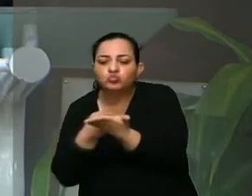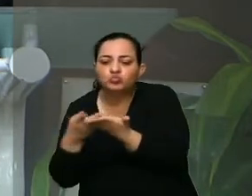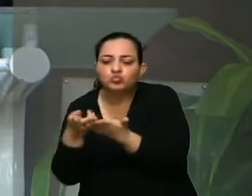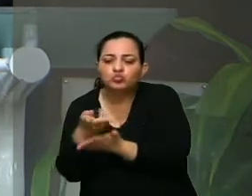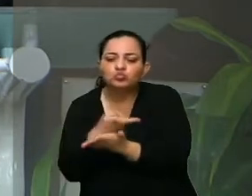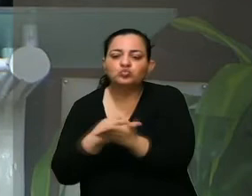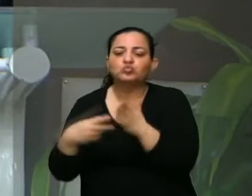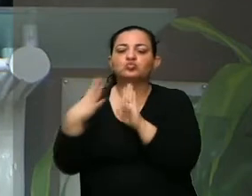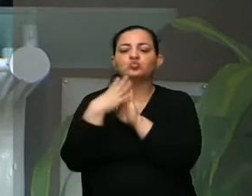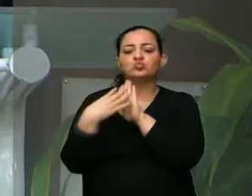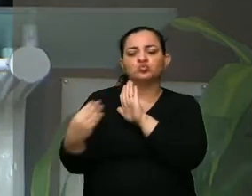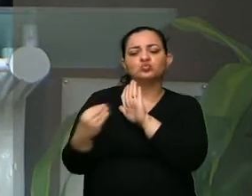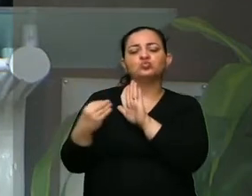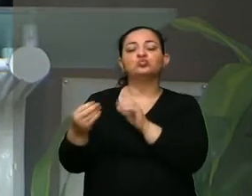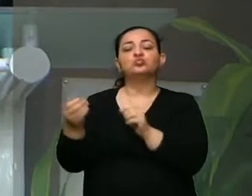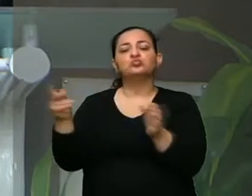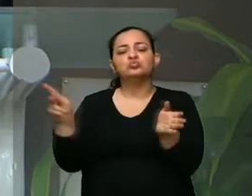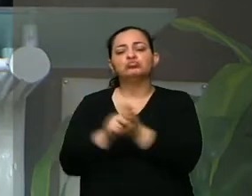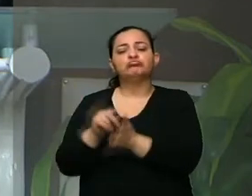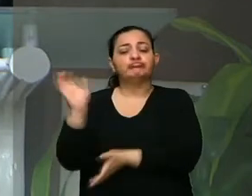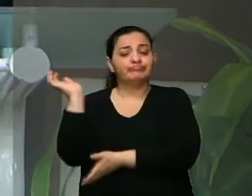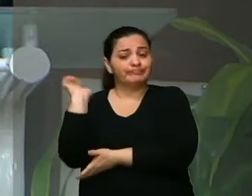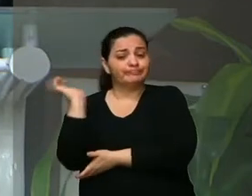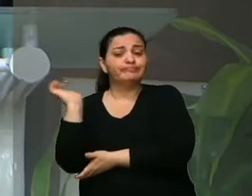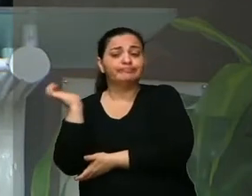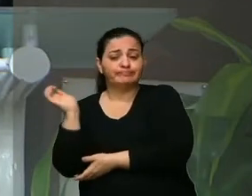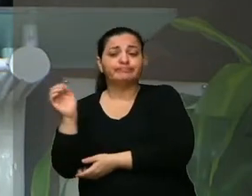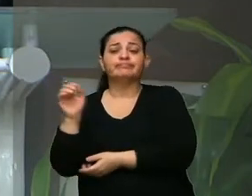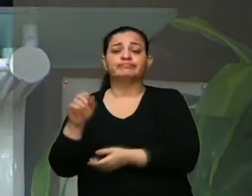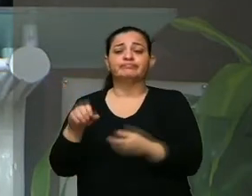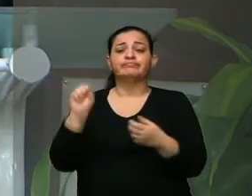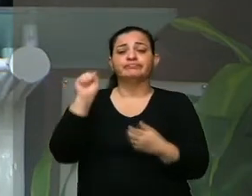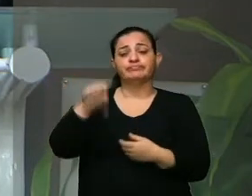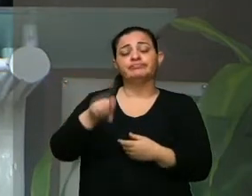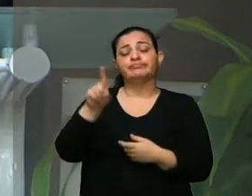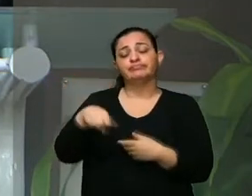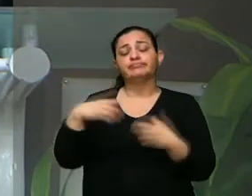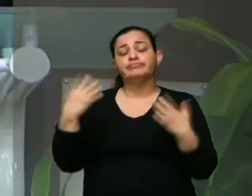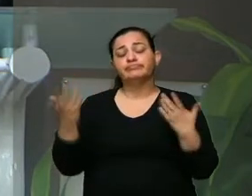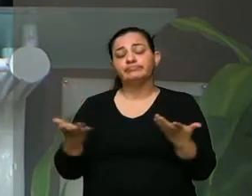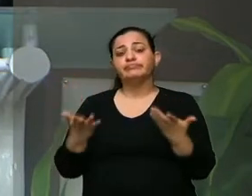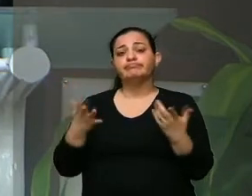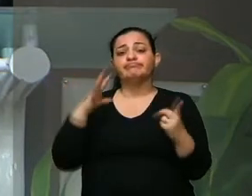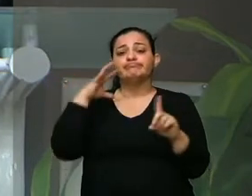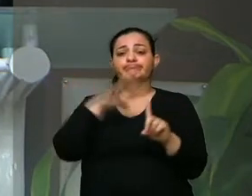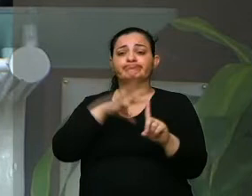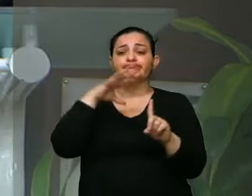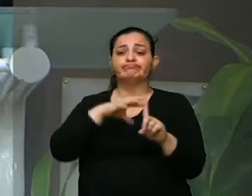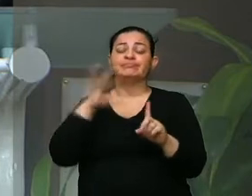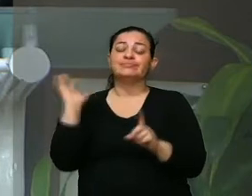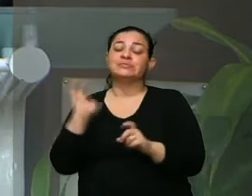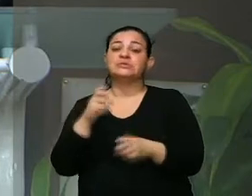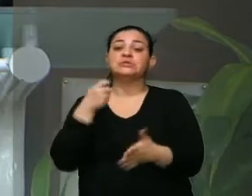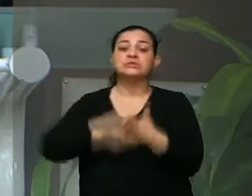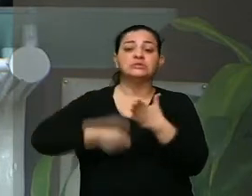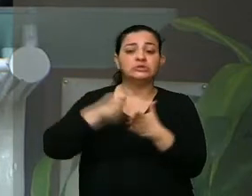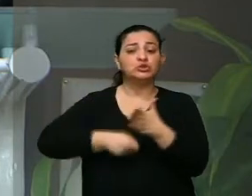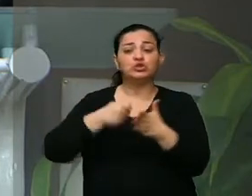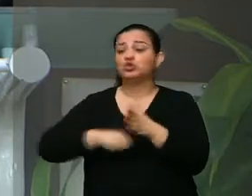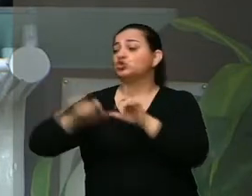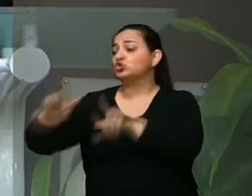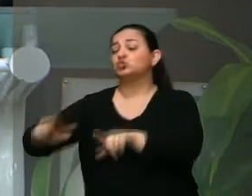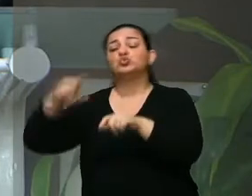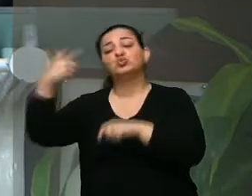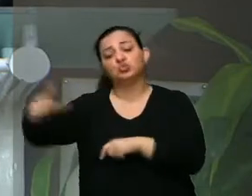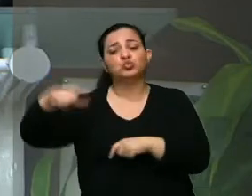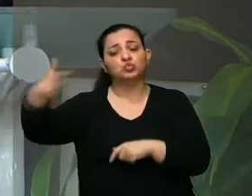são estilistas efeminados e você tem que correr a vez numa loja